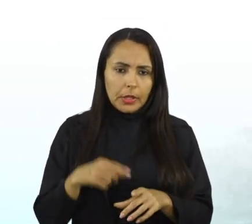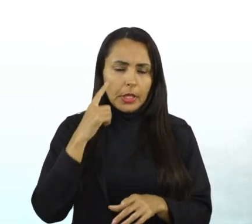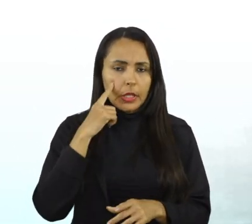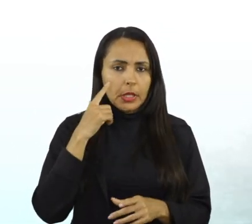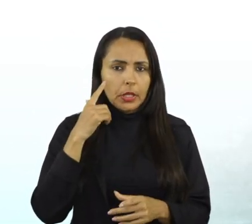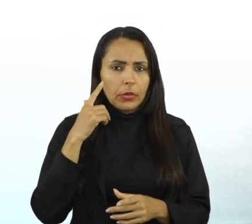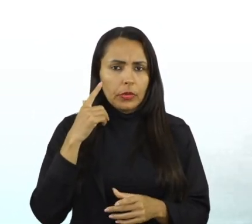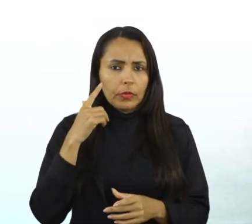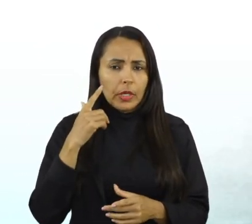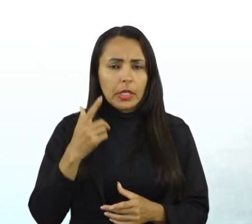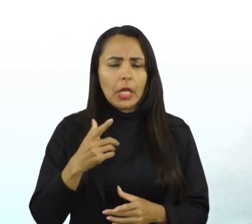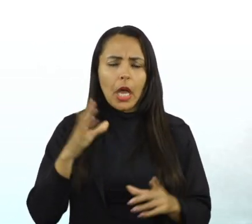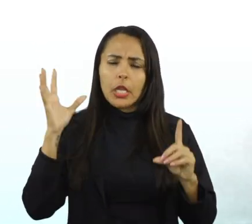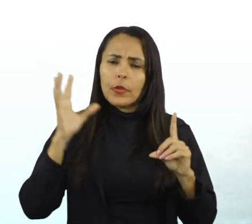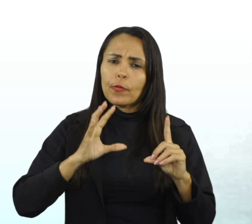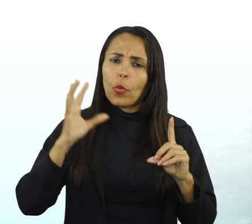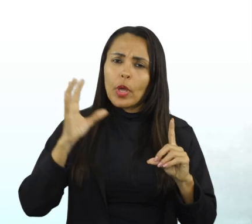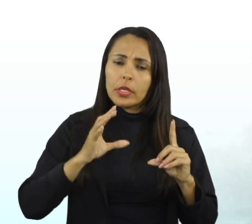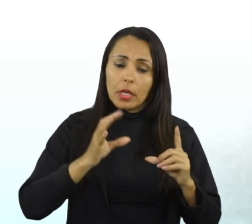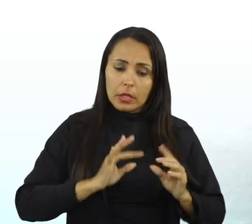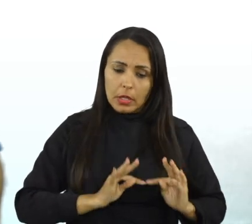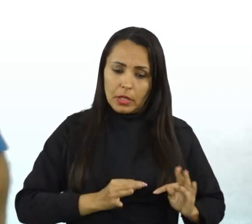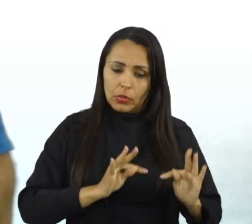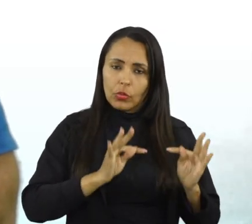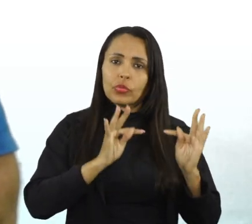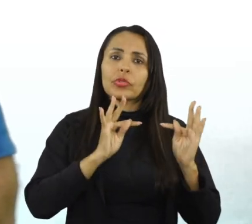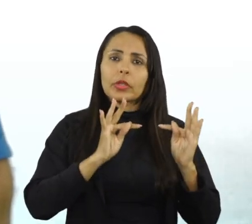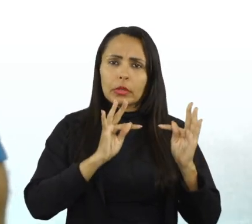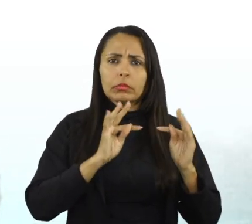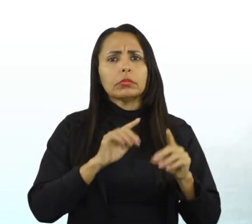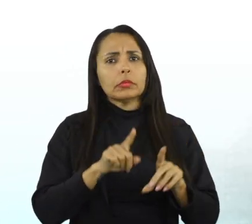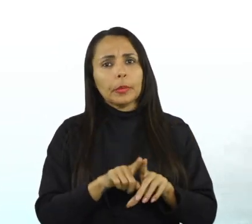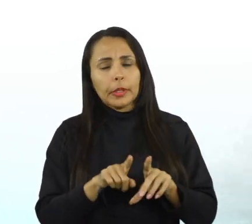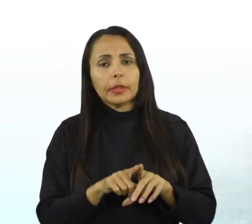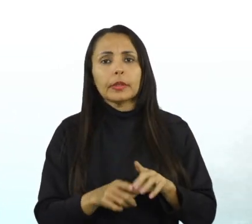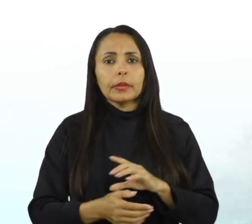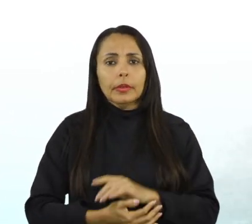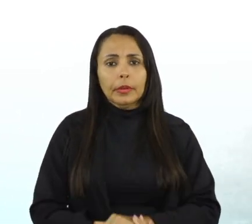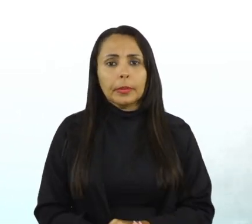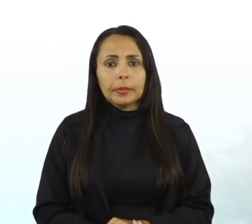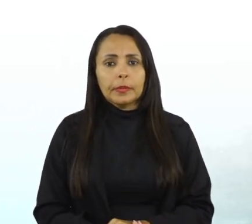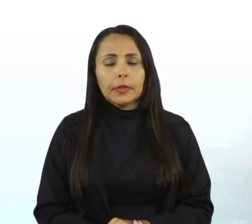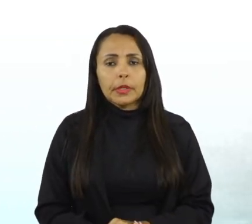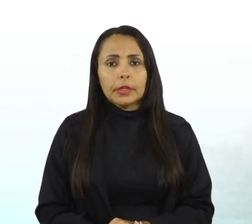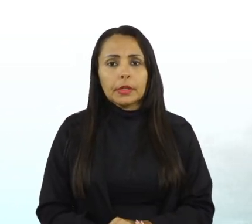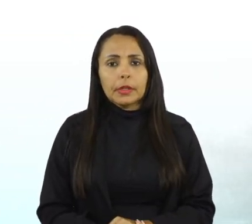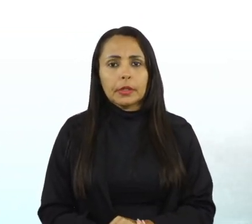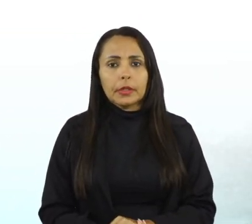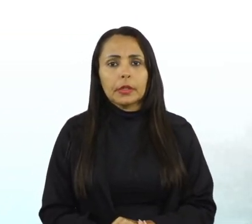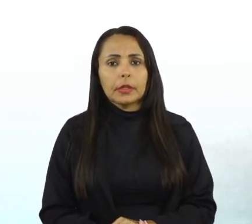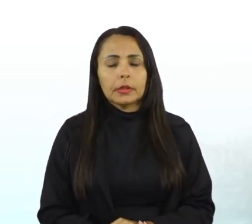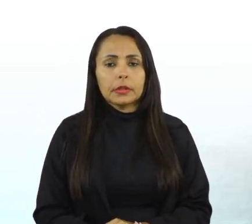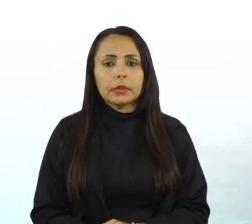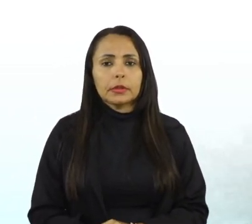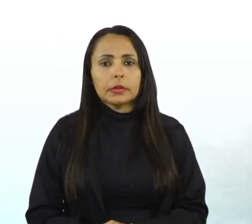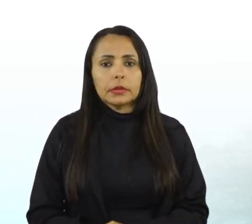também pela influência da tecnologia. Também. Certo? Então é bom que se diga.